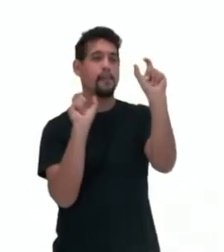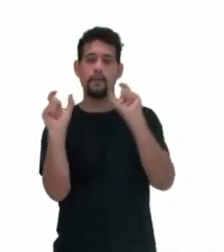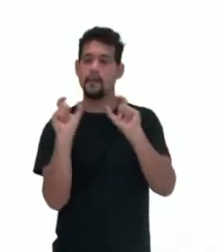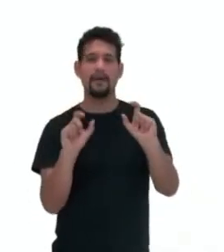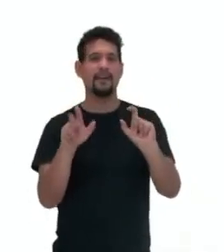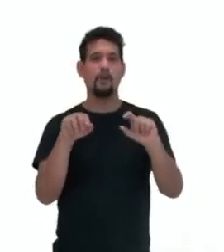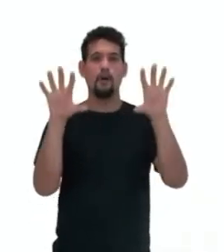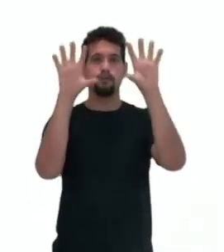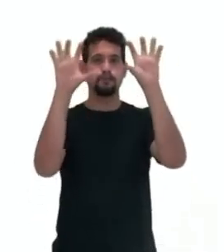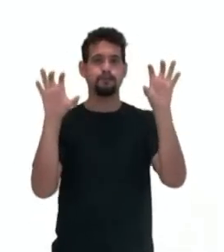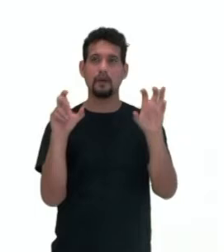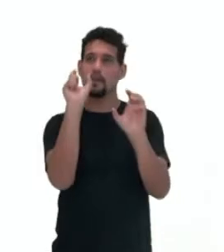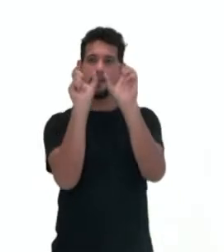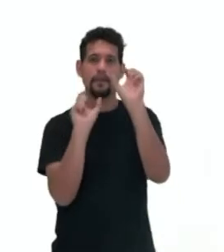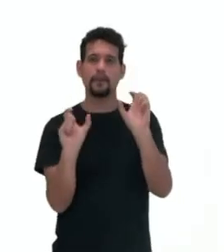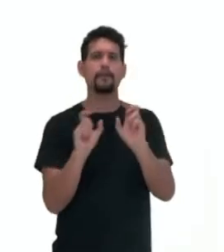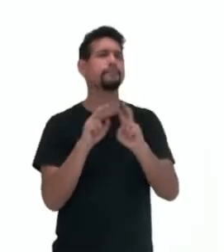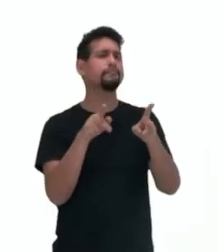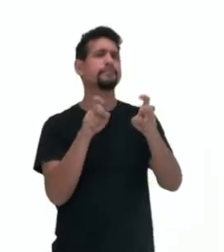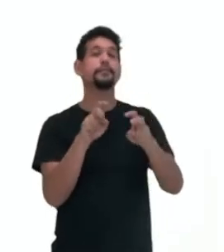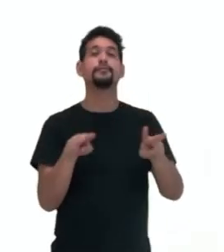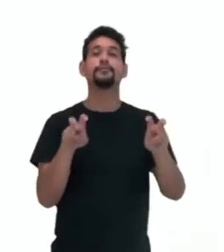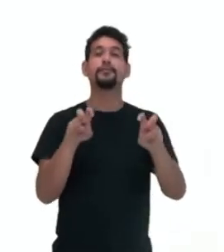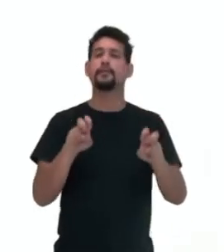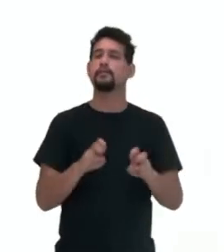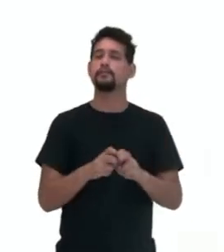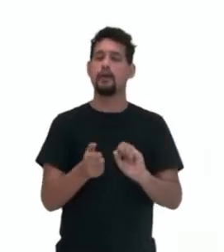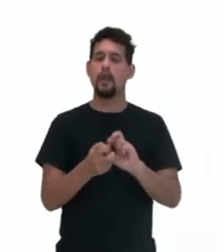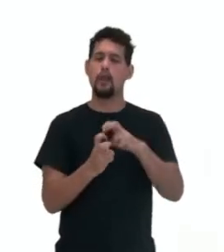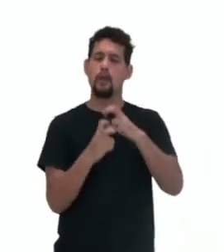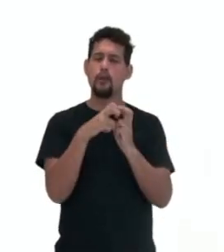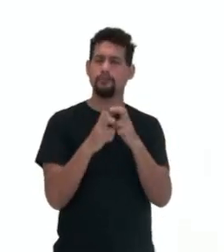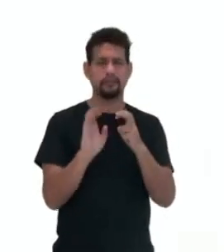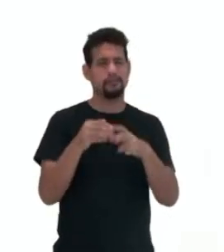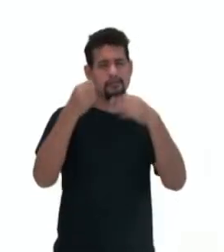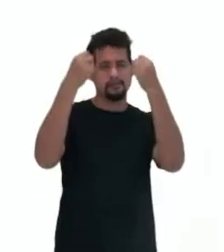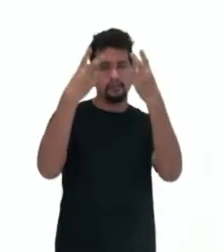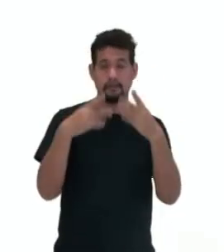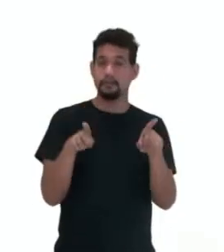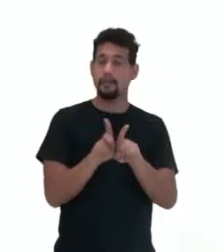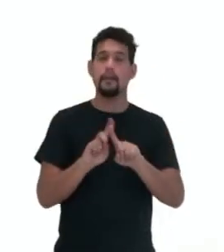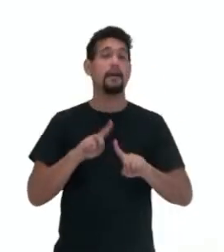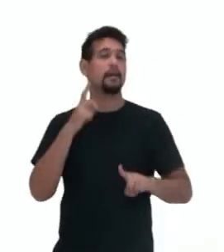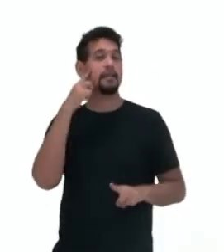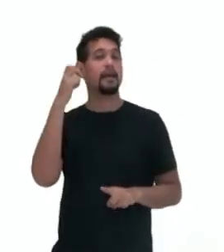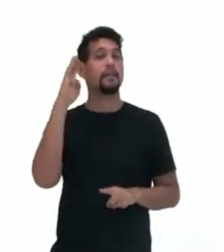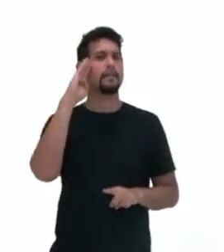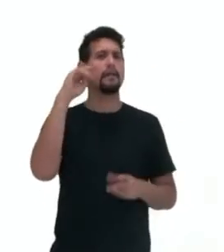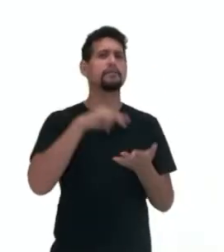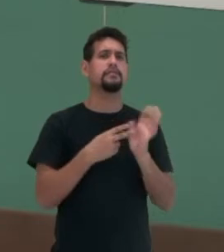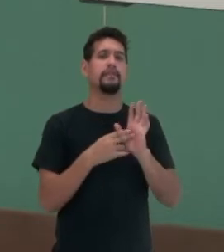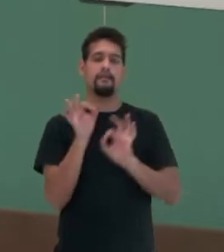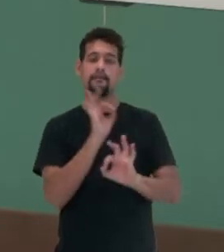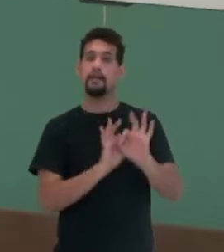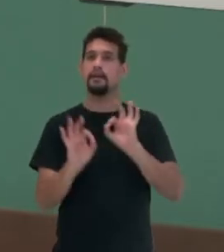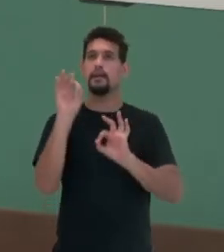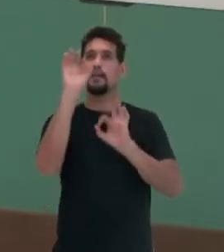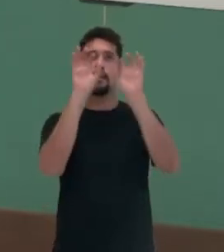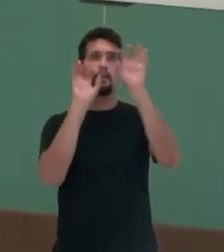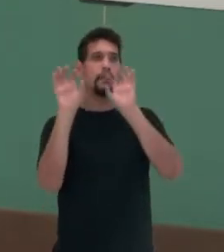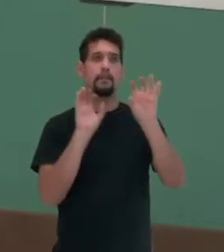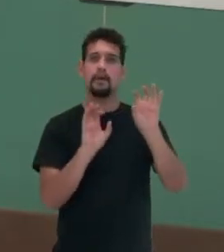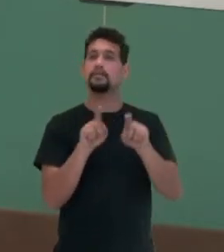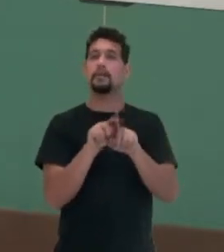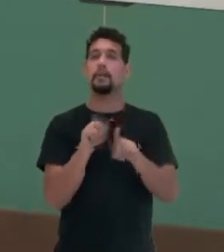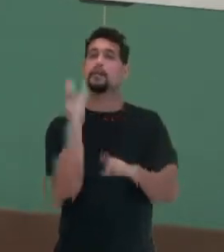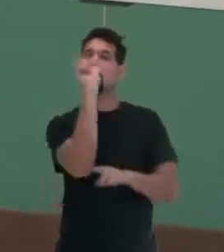consegue identificar acerca do jiu-jitsu. Então a gente falou sobre o jiu-jitsu e a ideia aqui é vocês montarem uma nuvem com as palavras